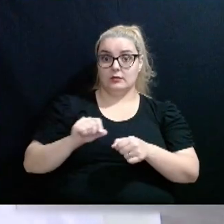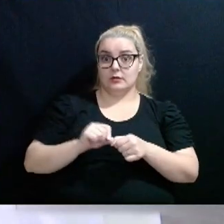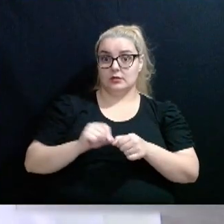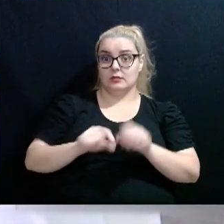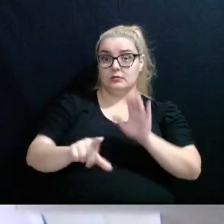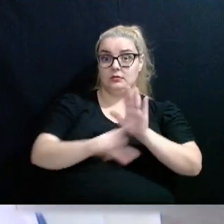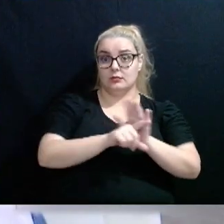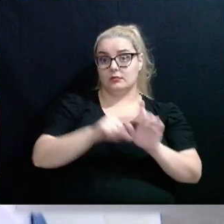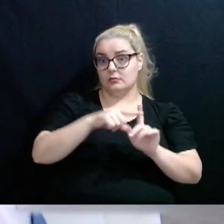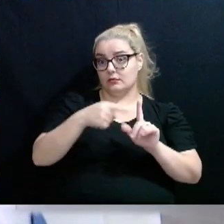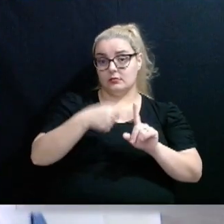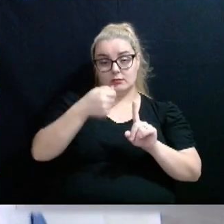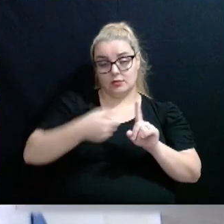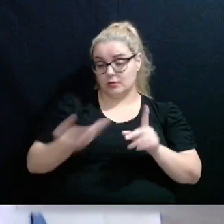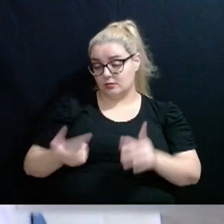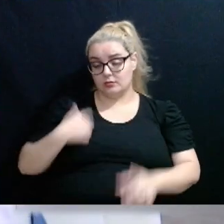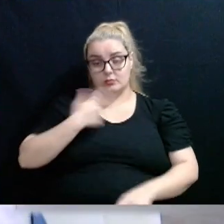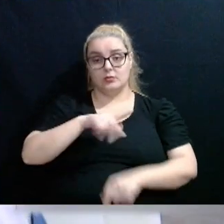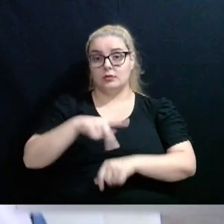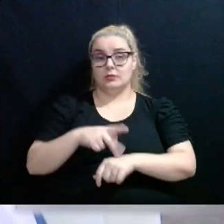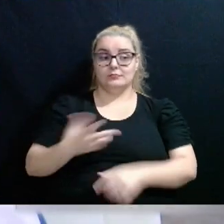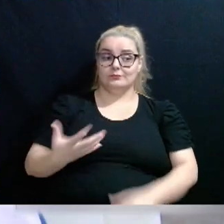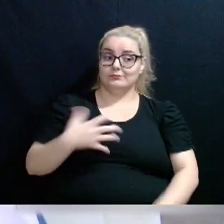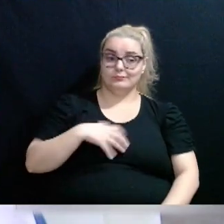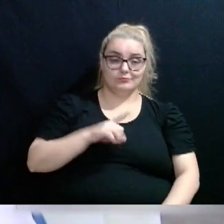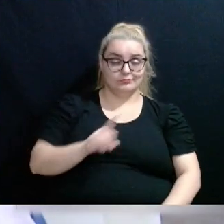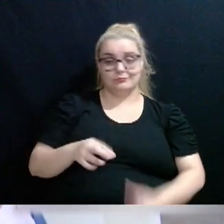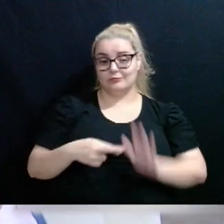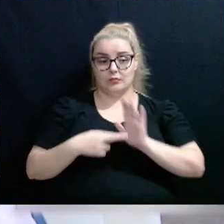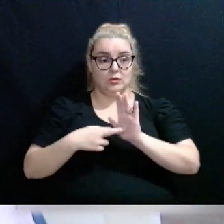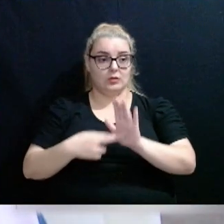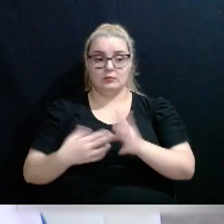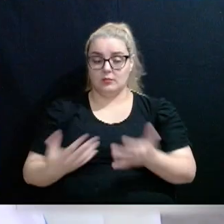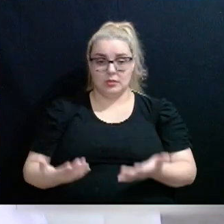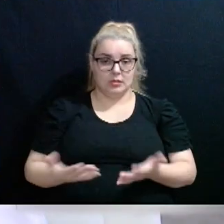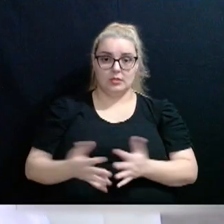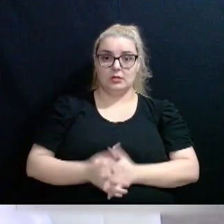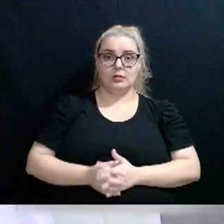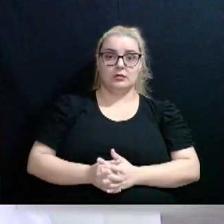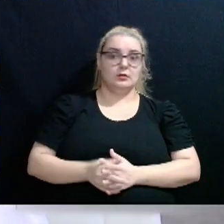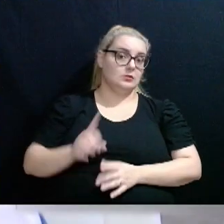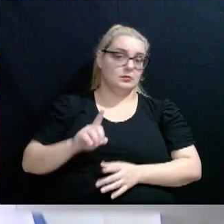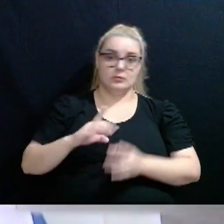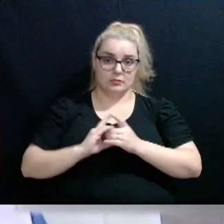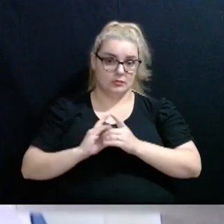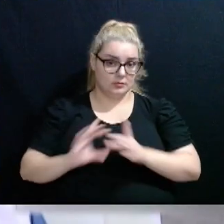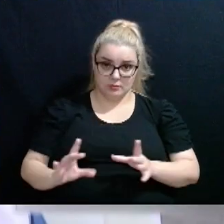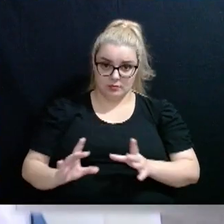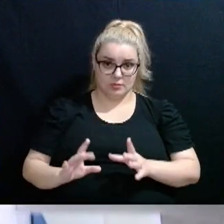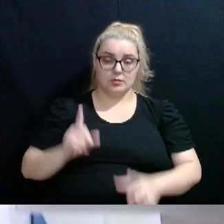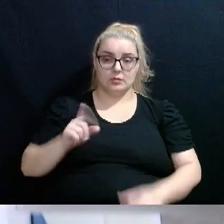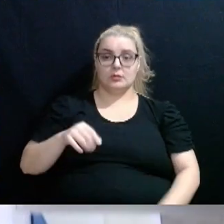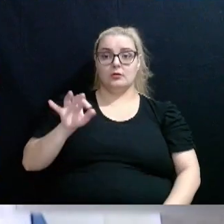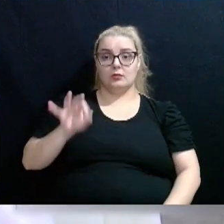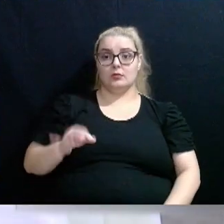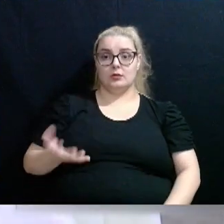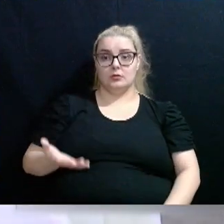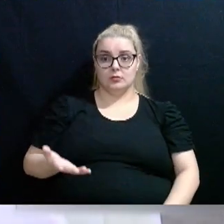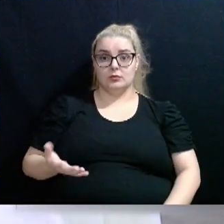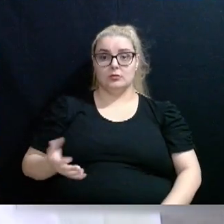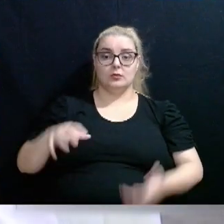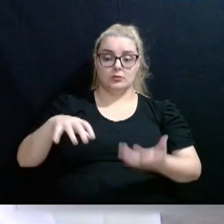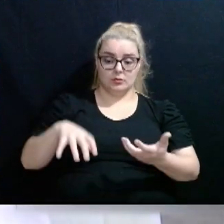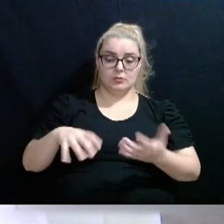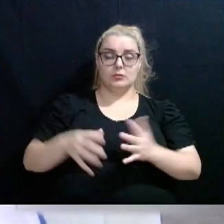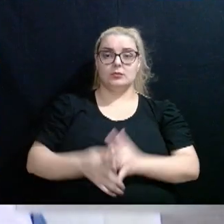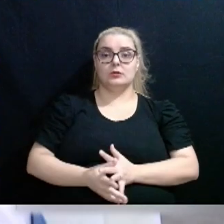meios não representativos, não democráticos, que seria o correto através do Congresso Nacional e do